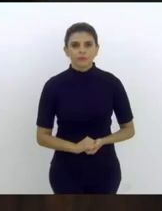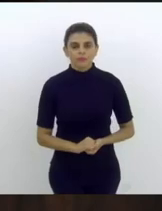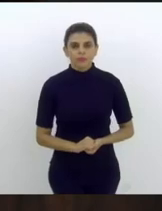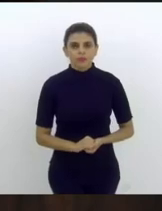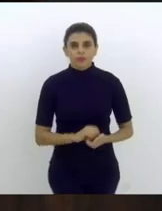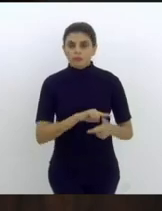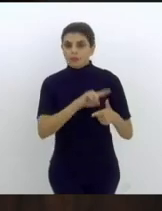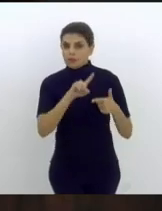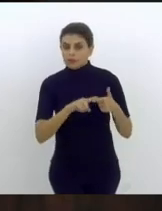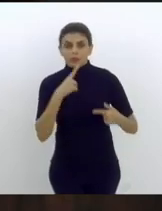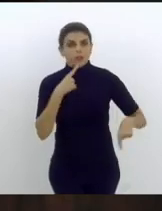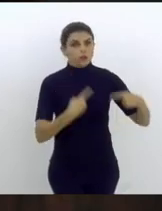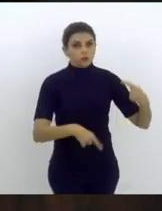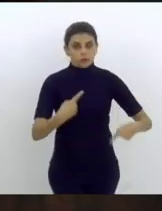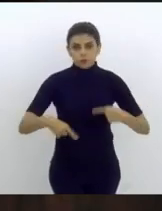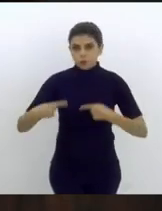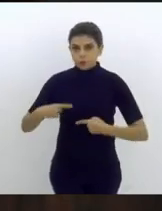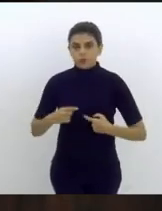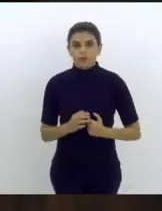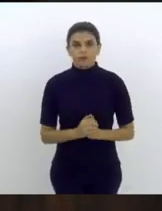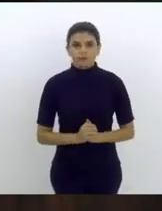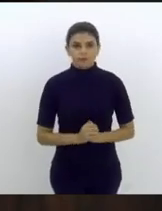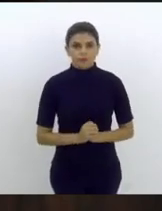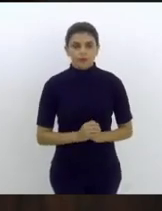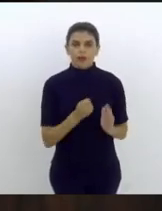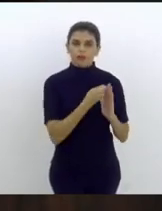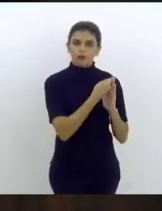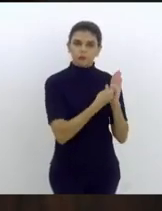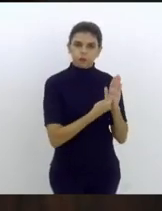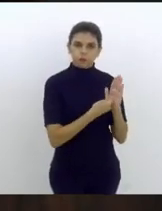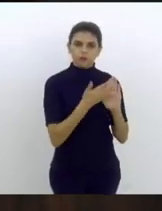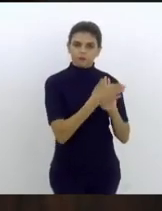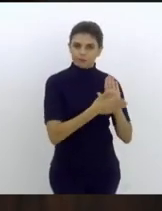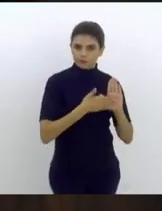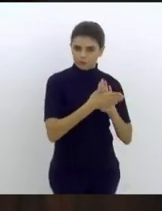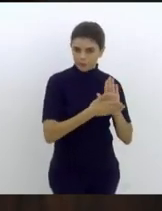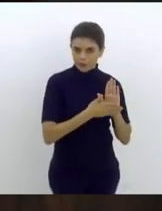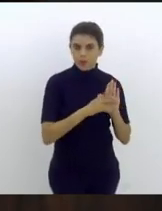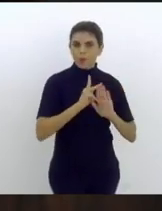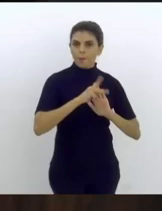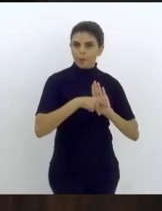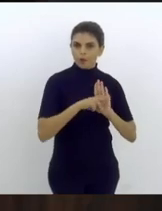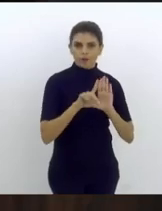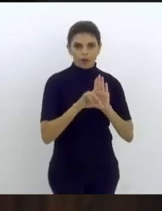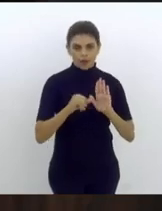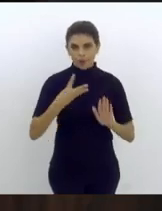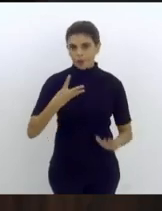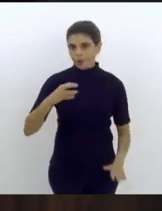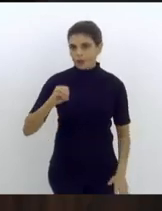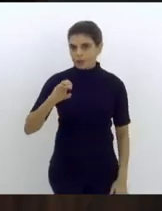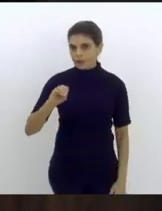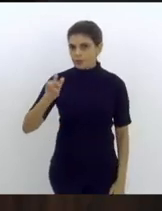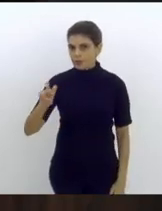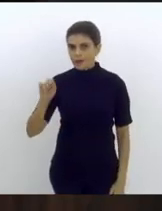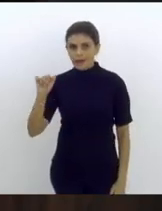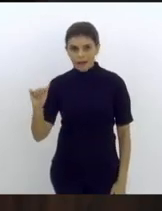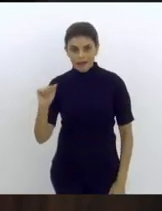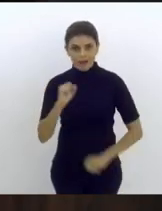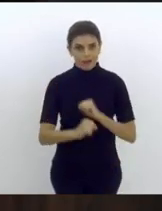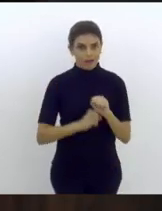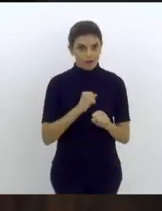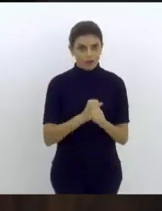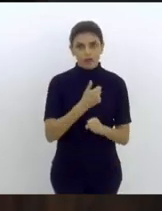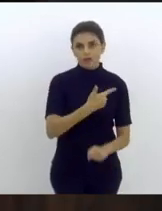em segunda discussão redação do vencido projeto de lei 40 05 a de